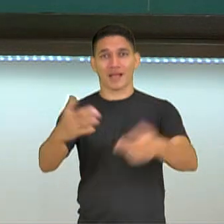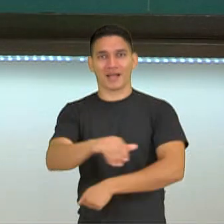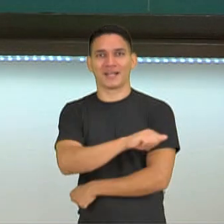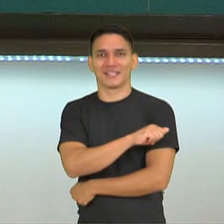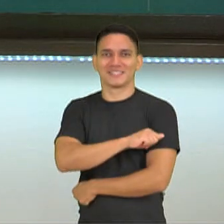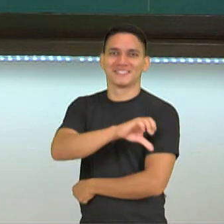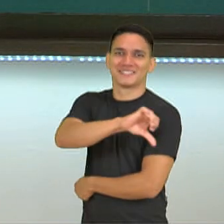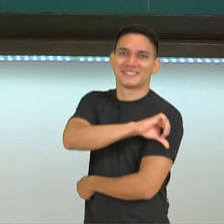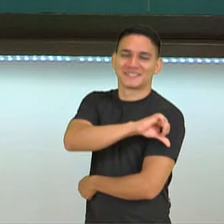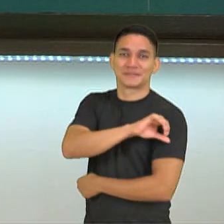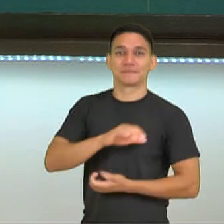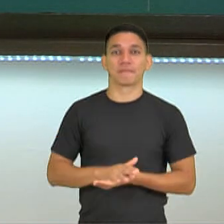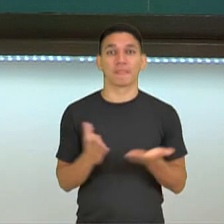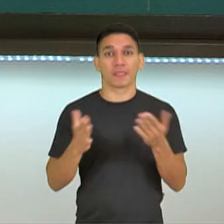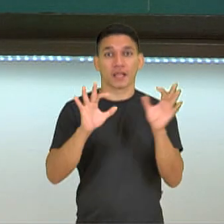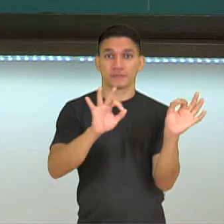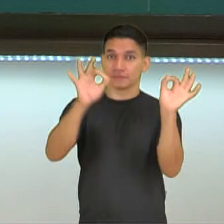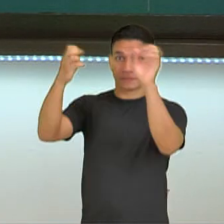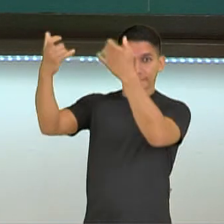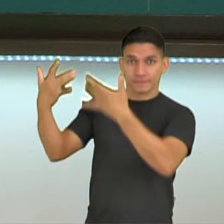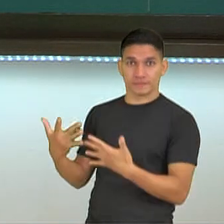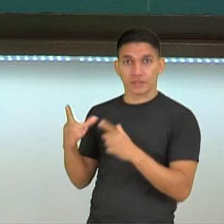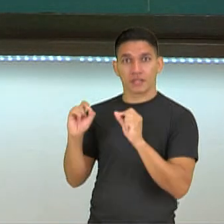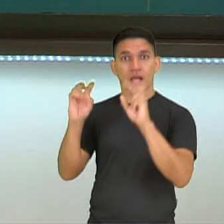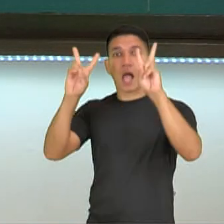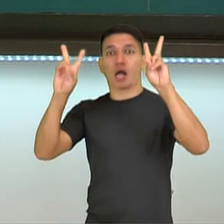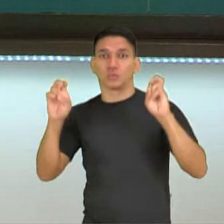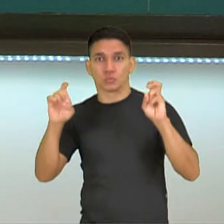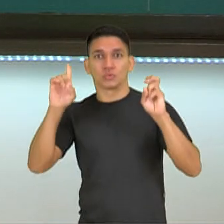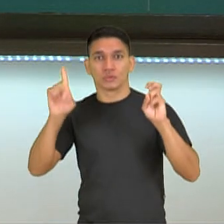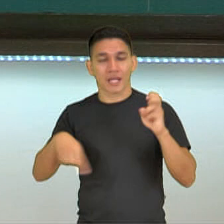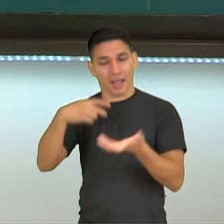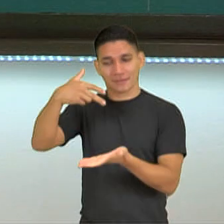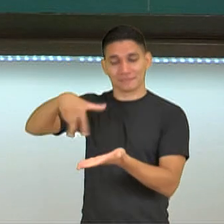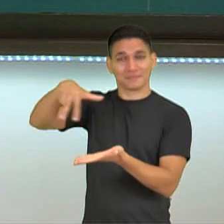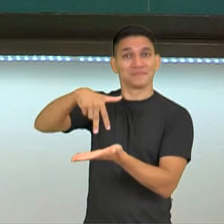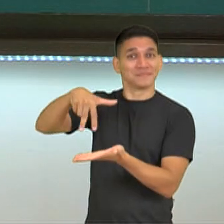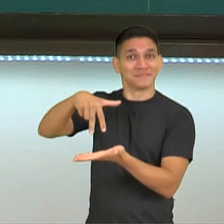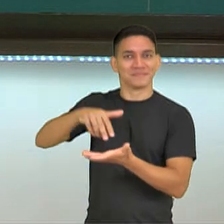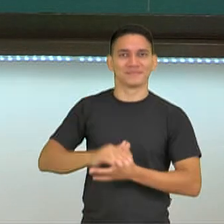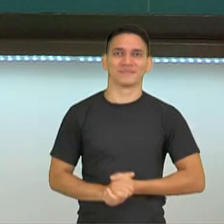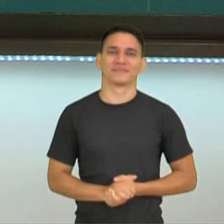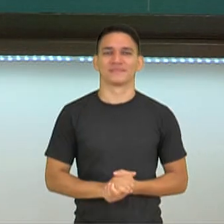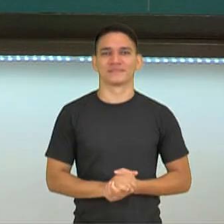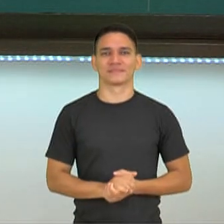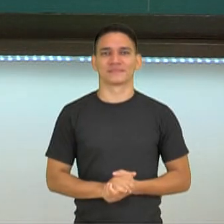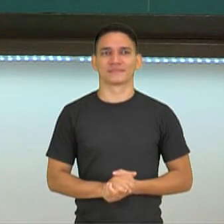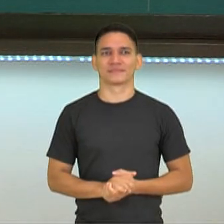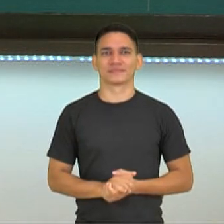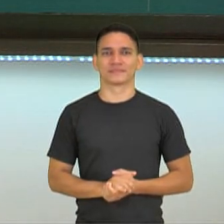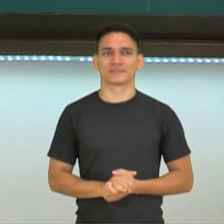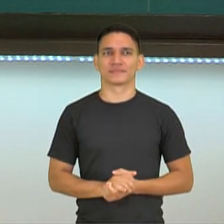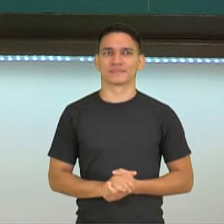estudantes do nono ano. Neste vídeo, vamos falar sobre a dança.